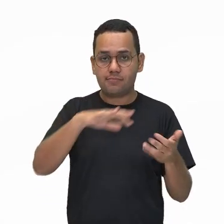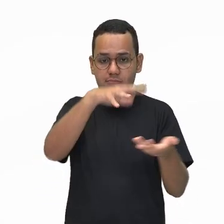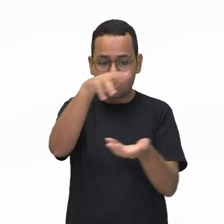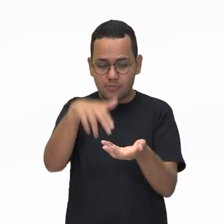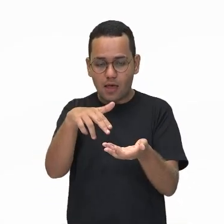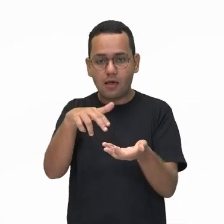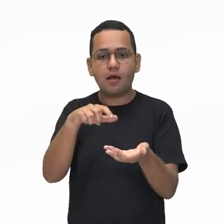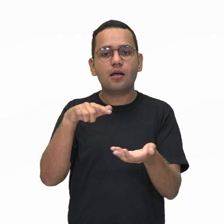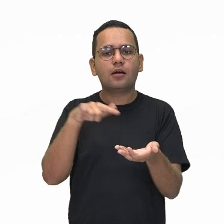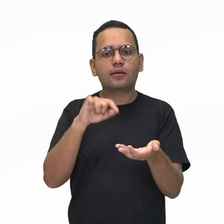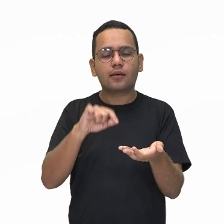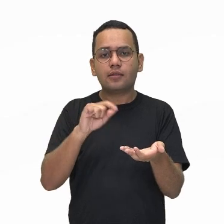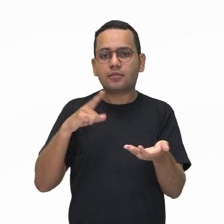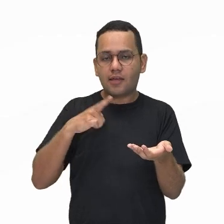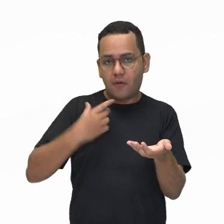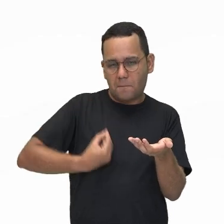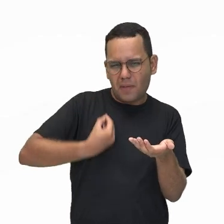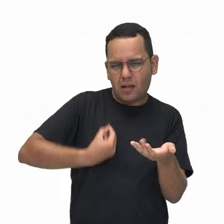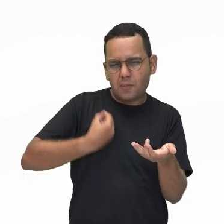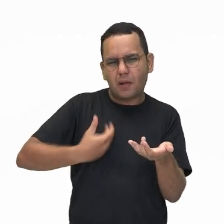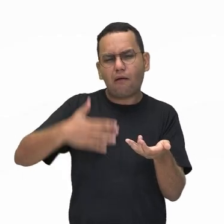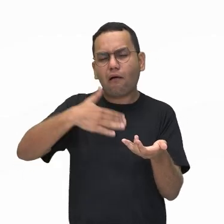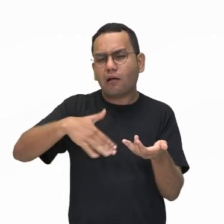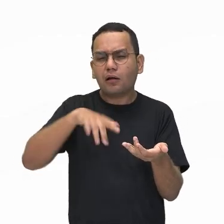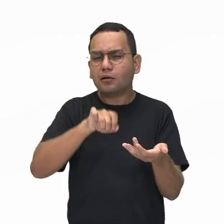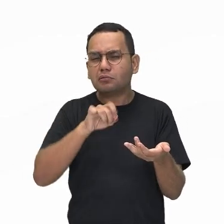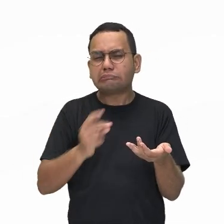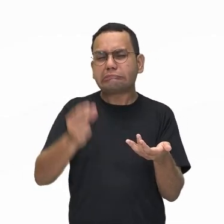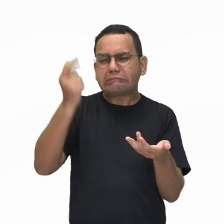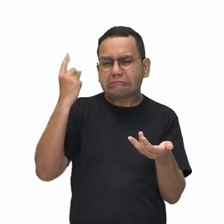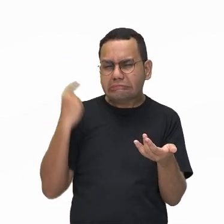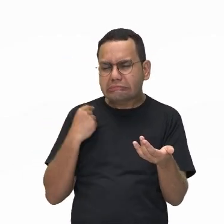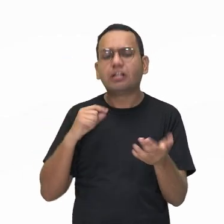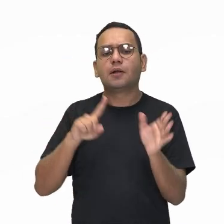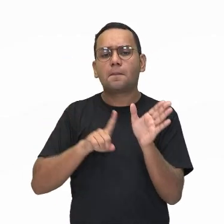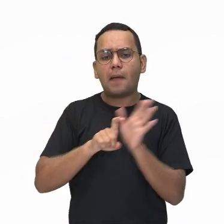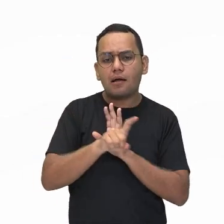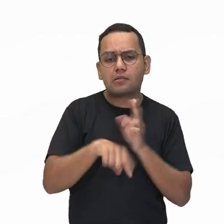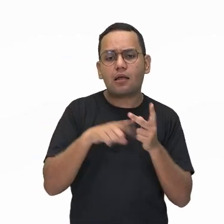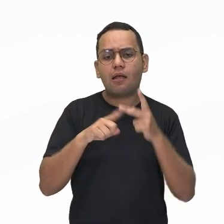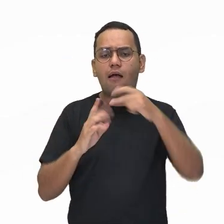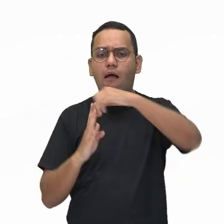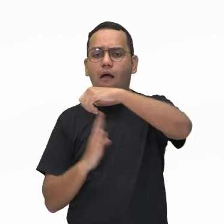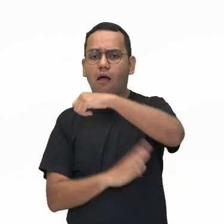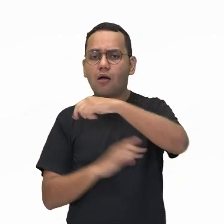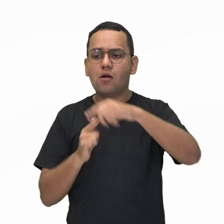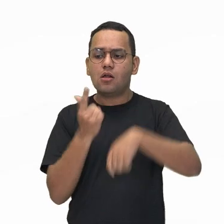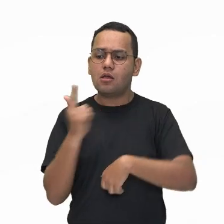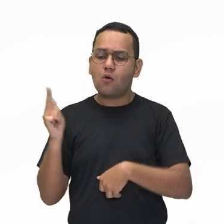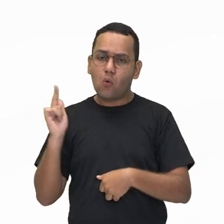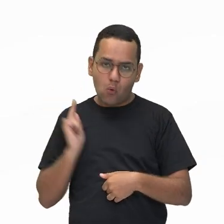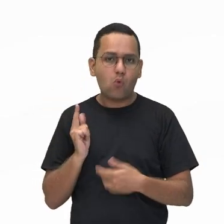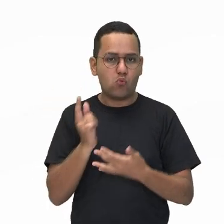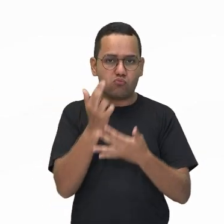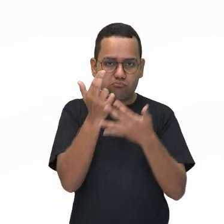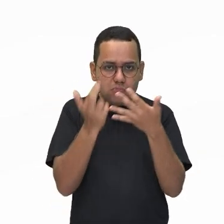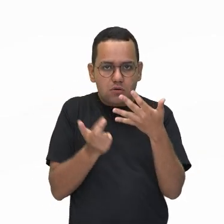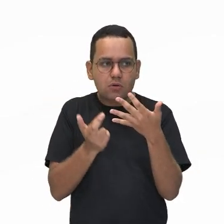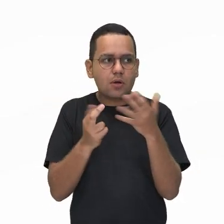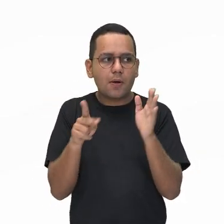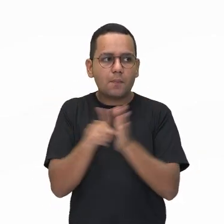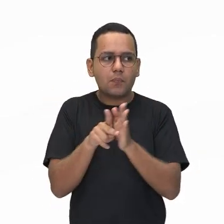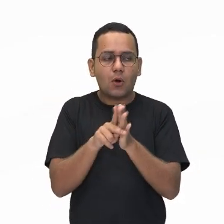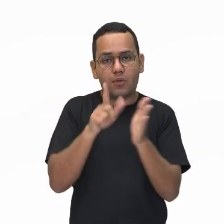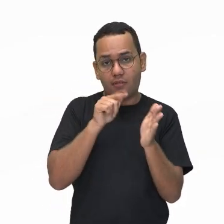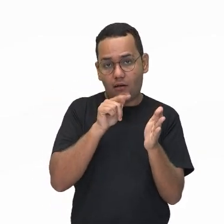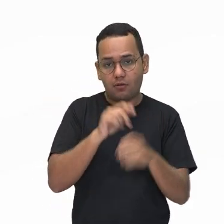habitada por seres primitivos como bactérias, algas e micro-organismos que surgiram na água. A